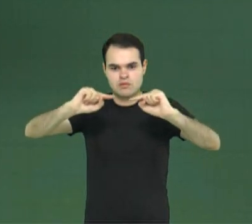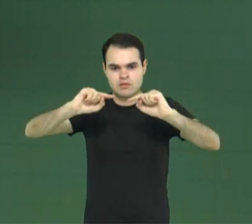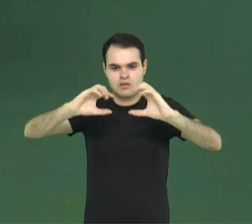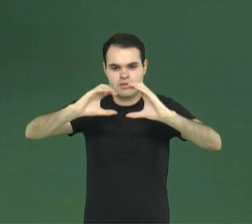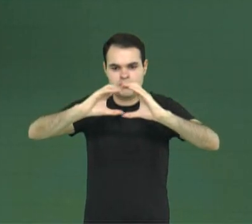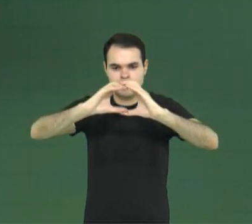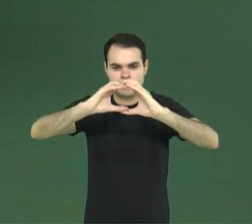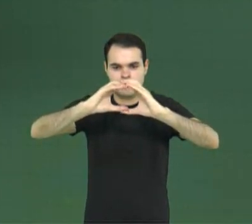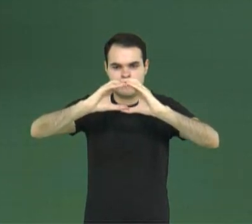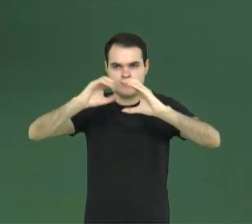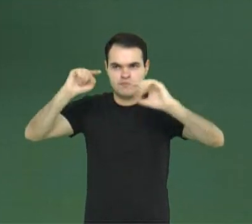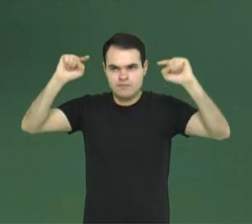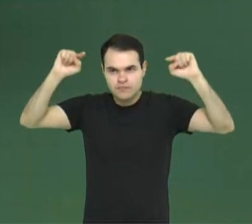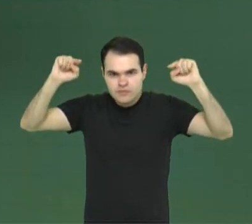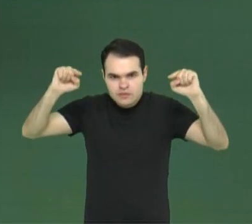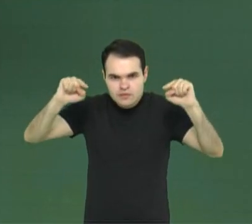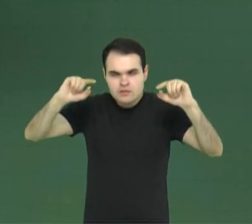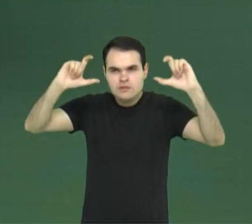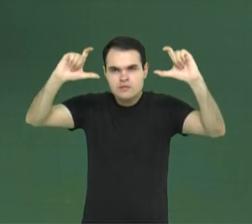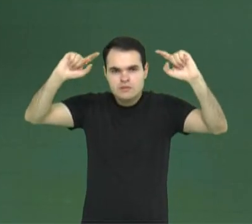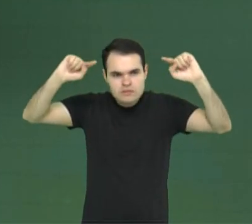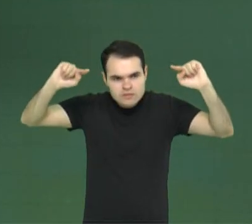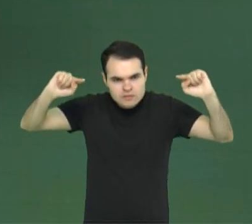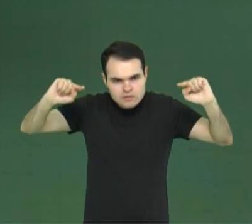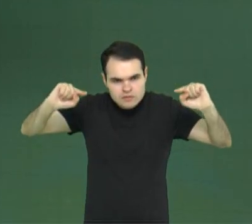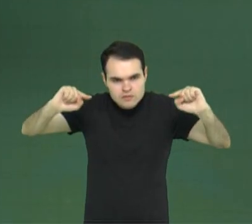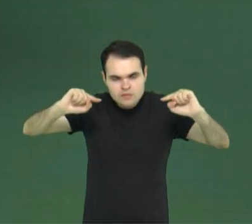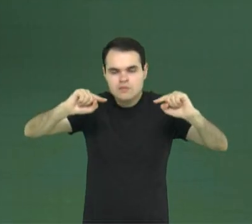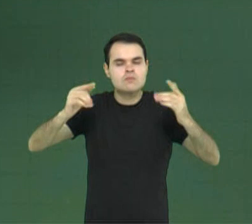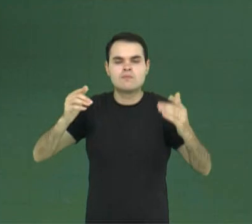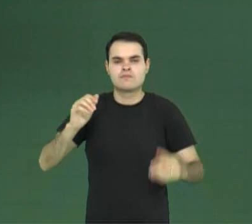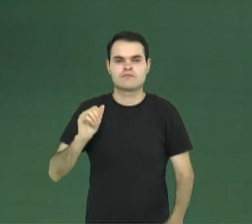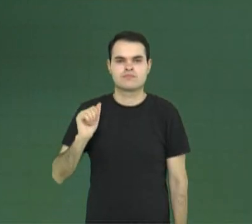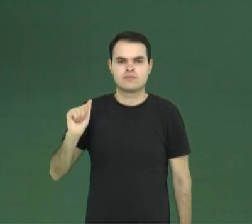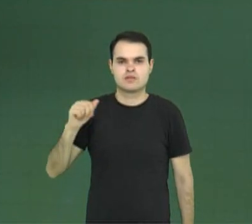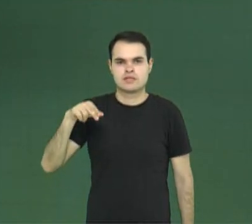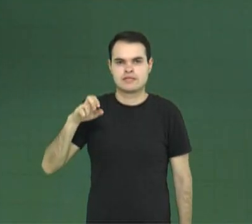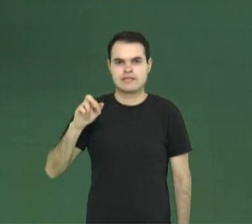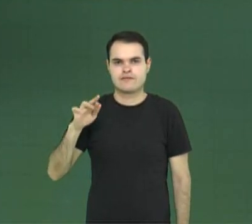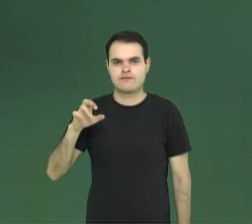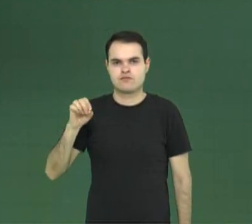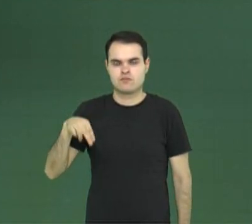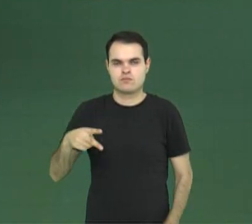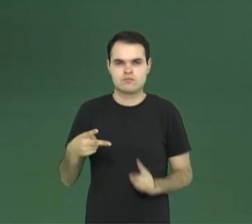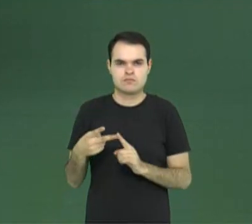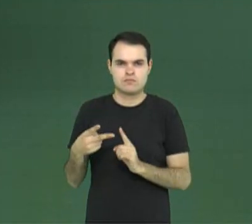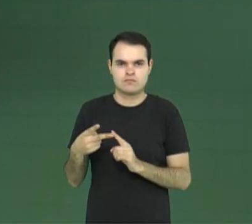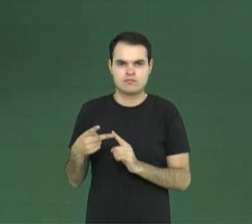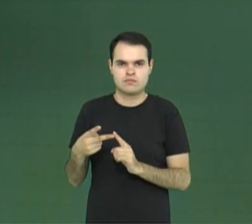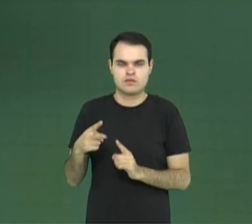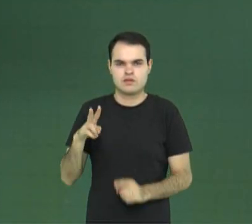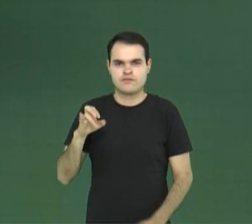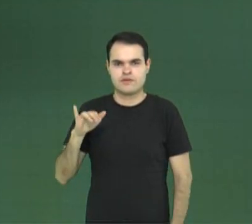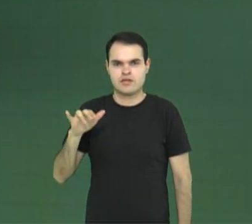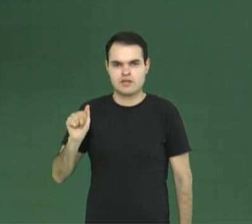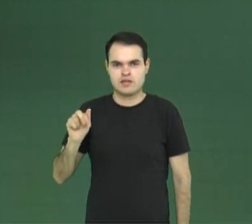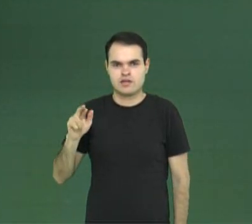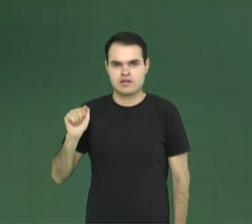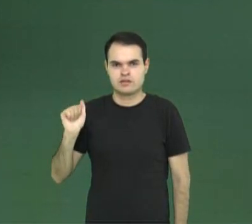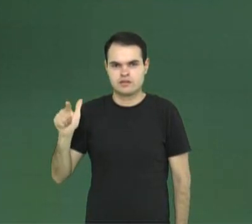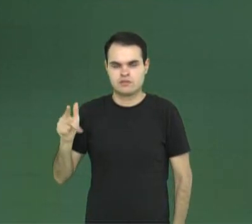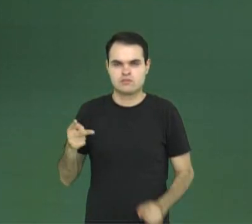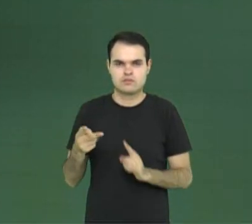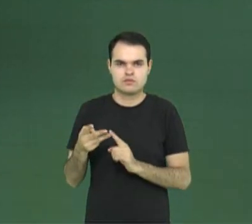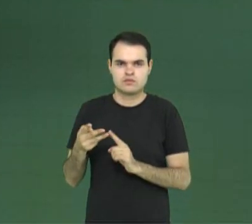rim até a bexiga, depois que eu passei pelo ducto coletor. Alternativa A, néfrons. Alternativa B, veia renal. Alternativa